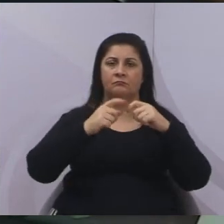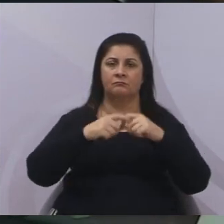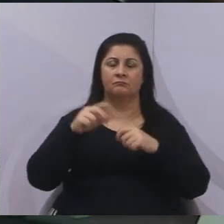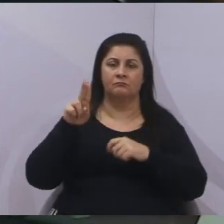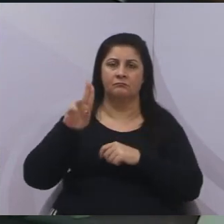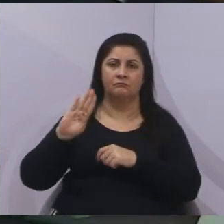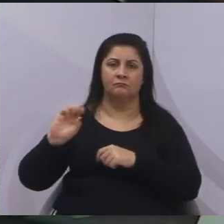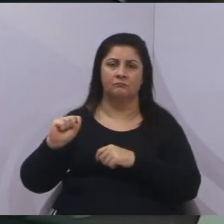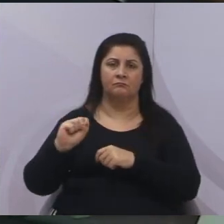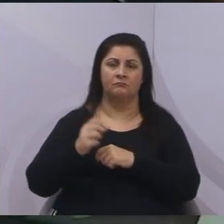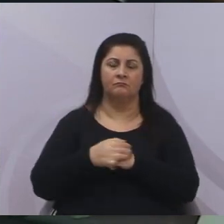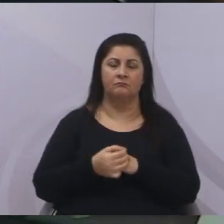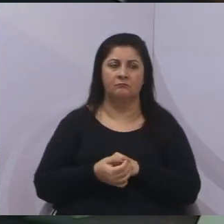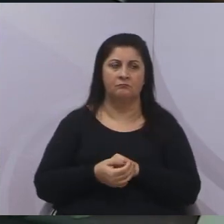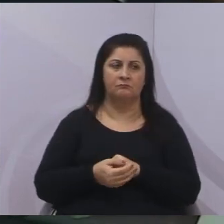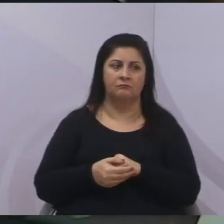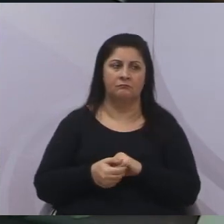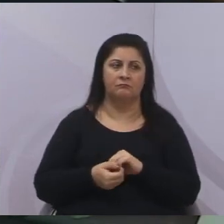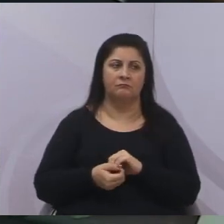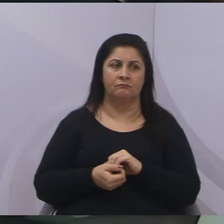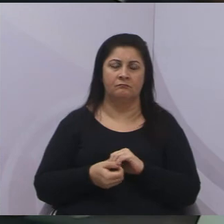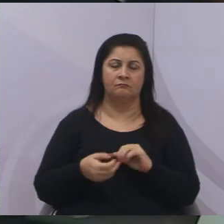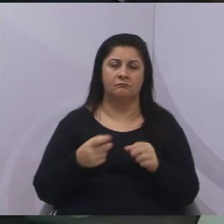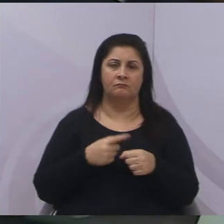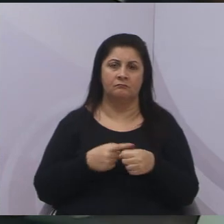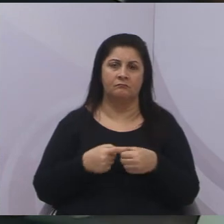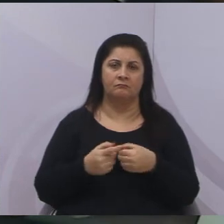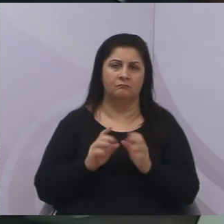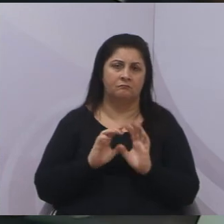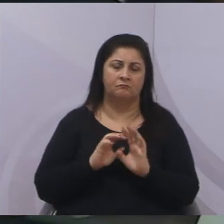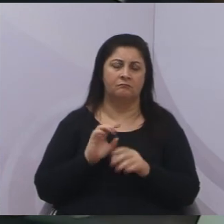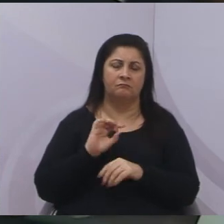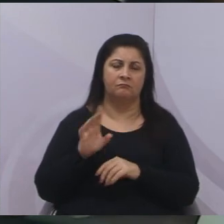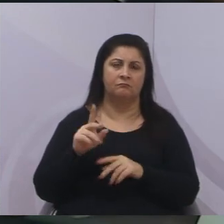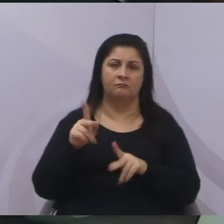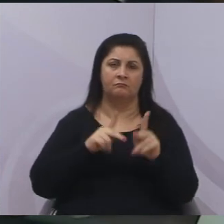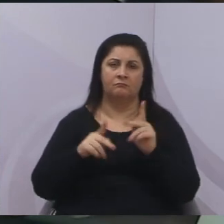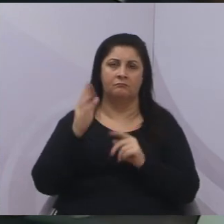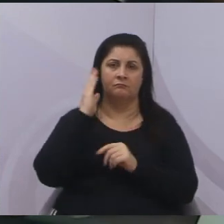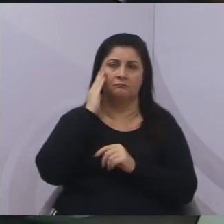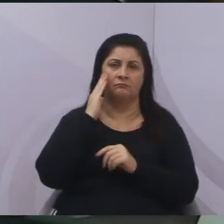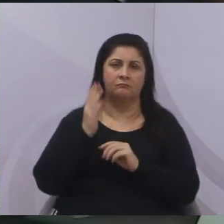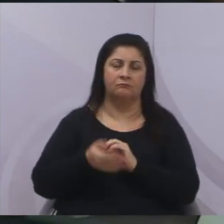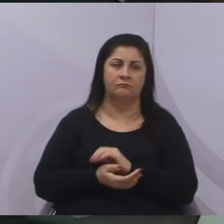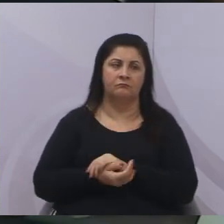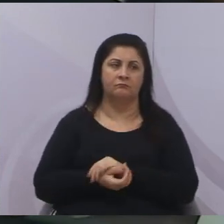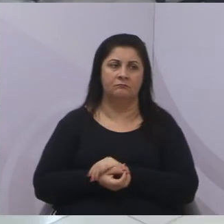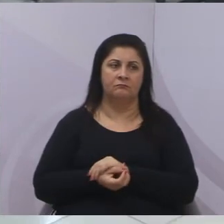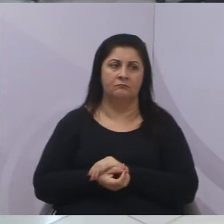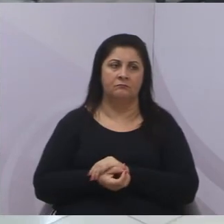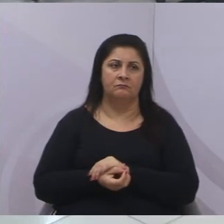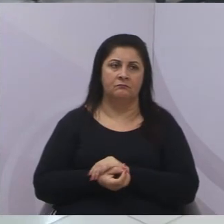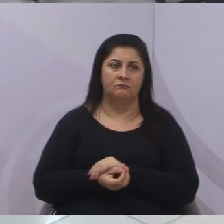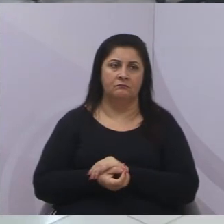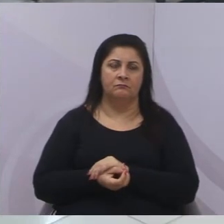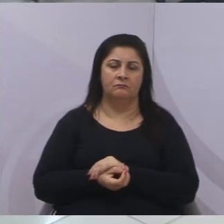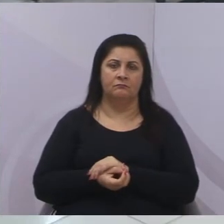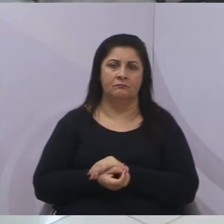postinhos de saúde, nas UBS do município, só para a população saber? Eu